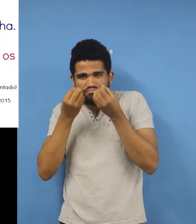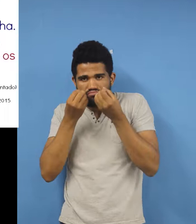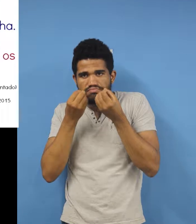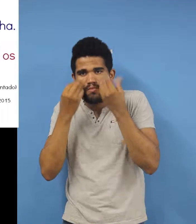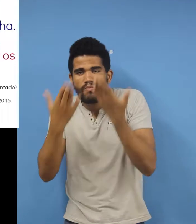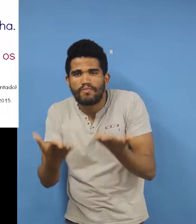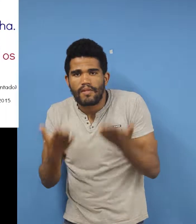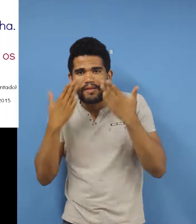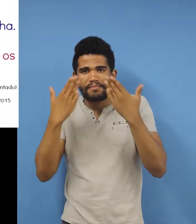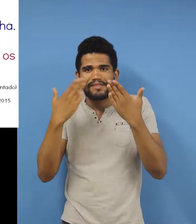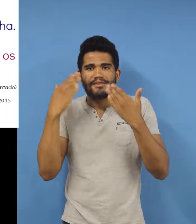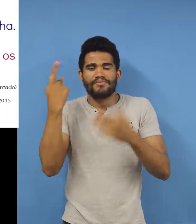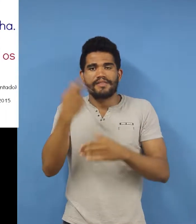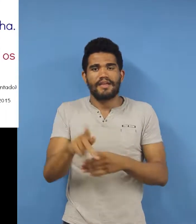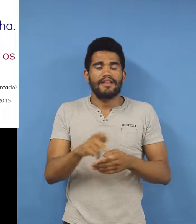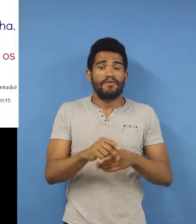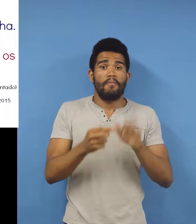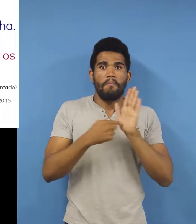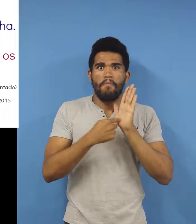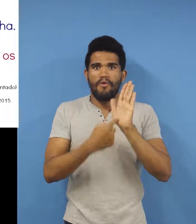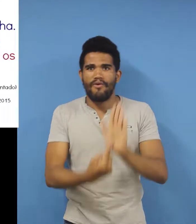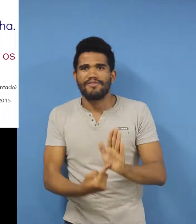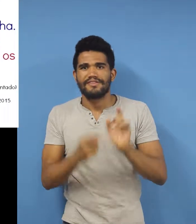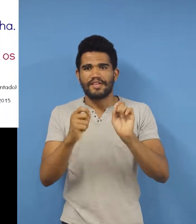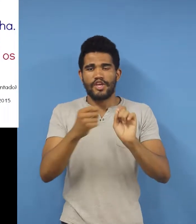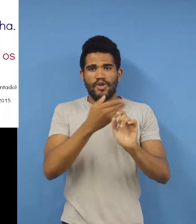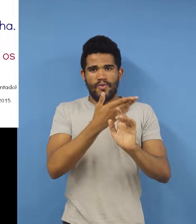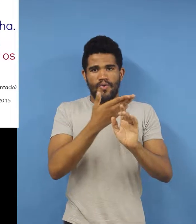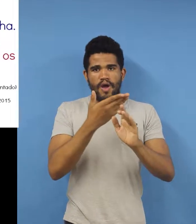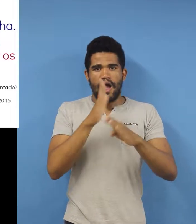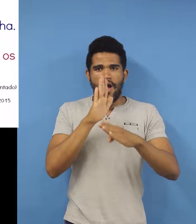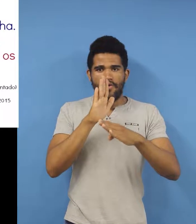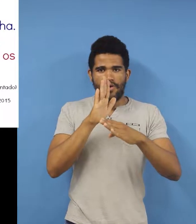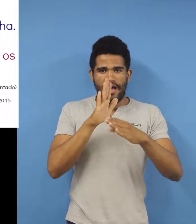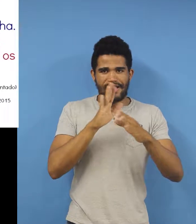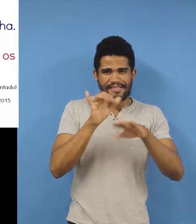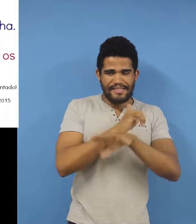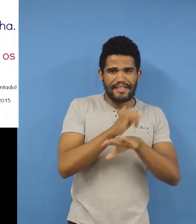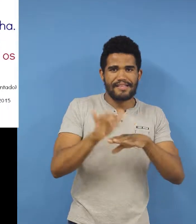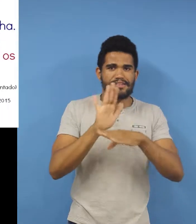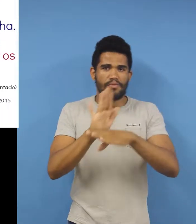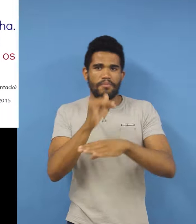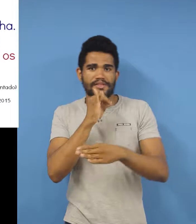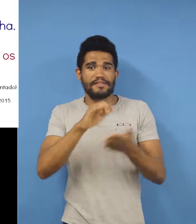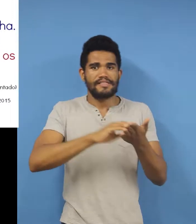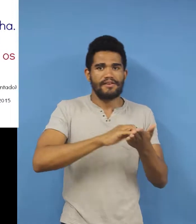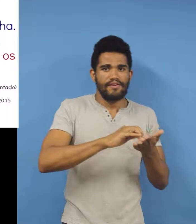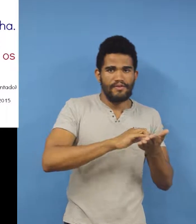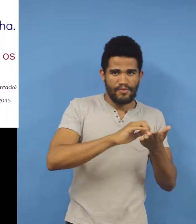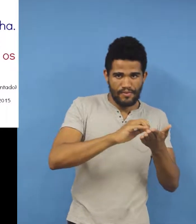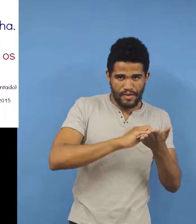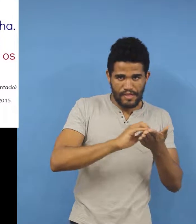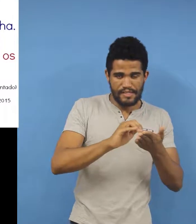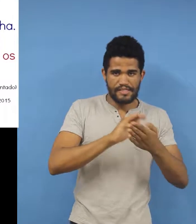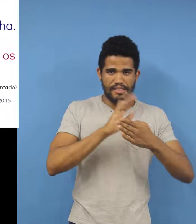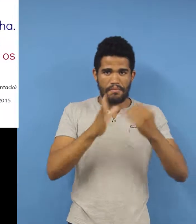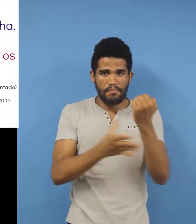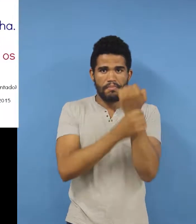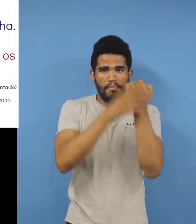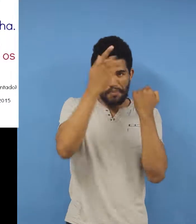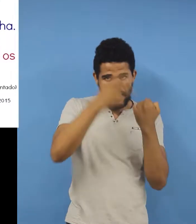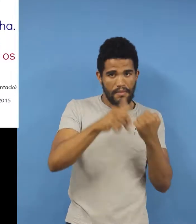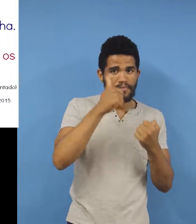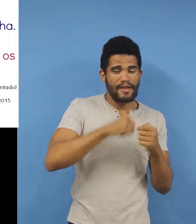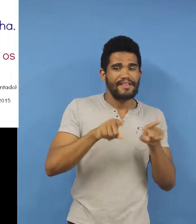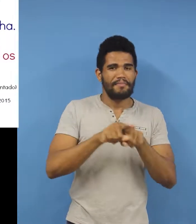muito melhor. Ela interpretou o dado e ela está colocando isso através de palavras, ó. Esse dado evidencia a baixa eficiência dos mecanismos de